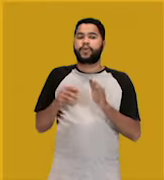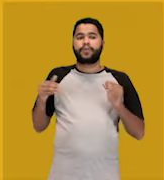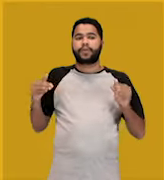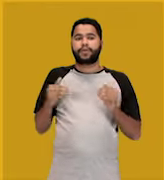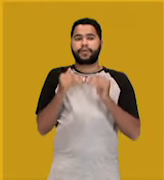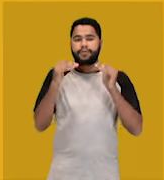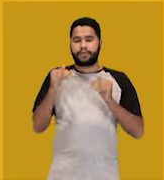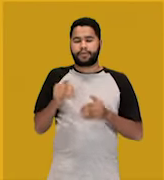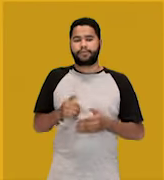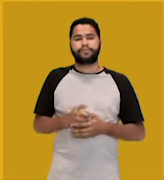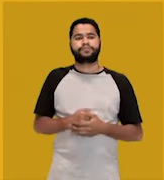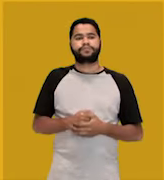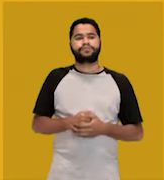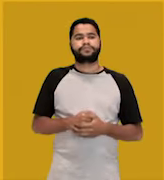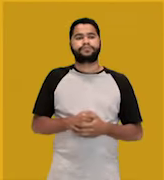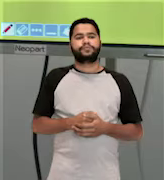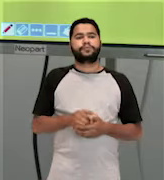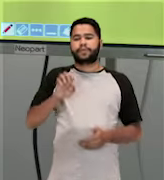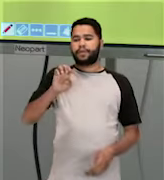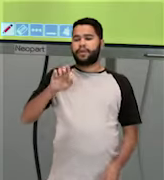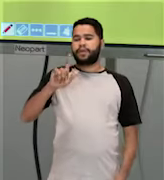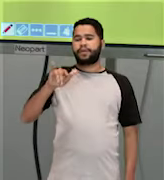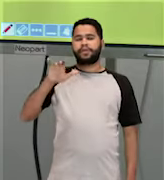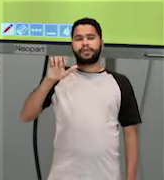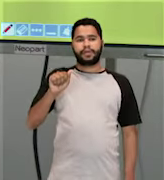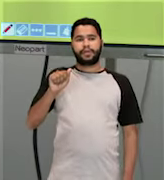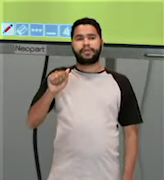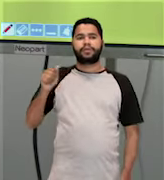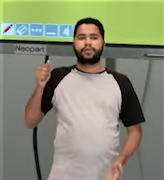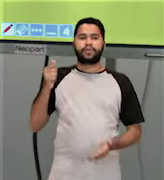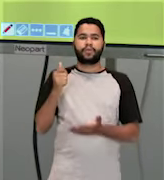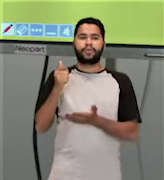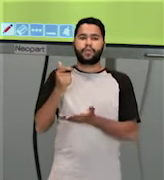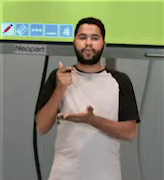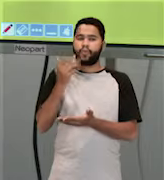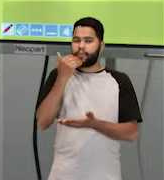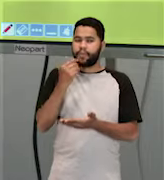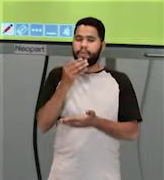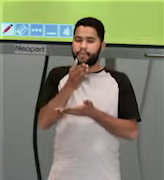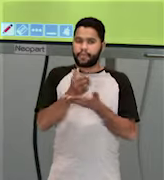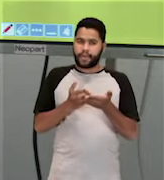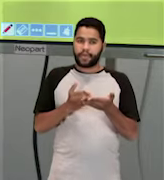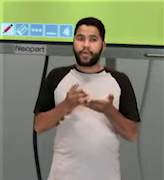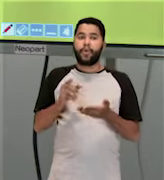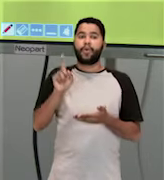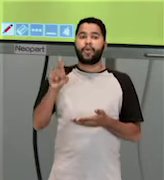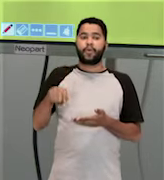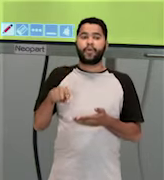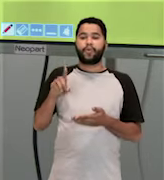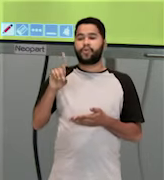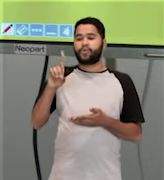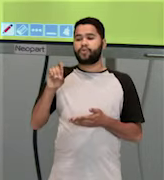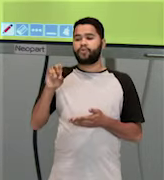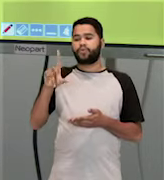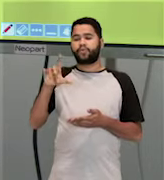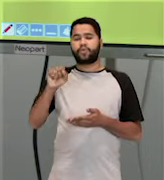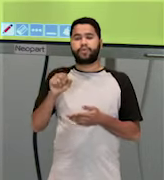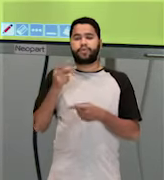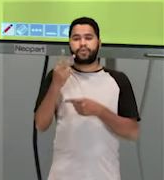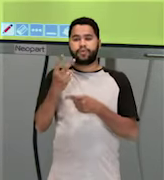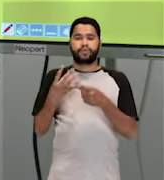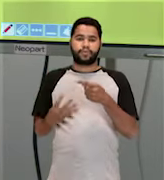Então veja você, a Eliana comeu 1/2, comeu isso aqui. O Douglas, 2/4, a mesma quantidade